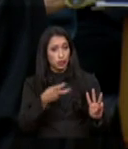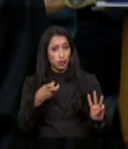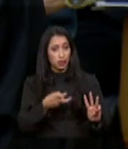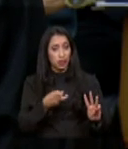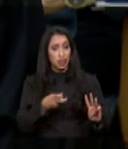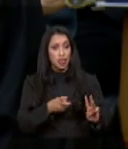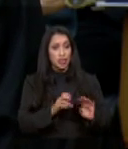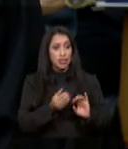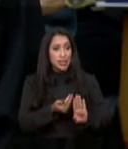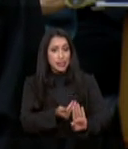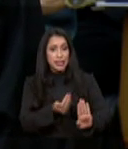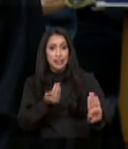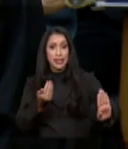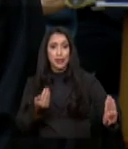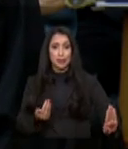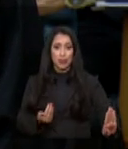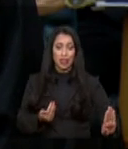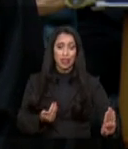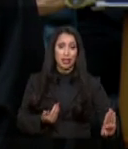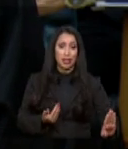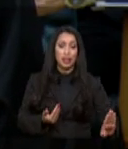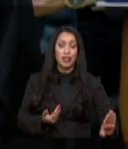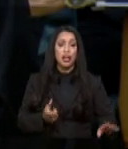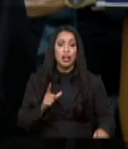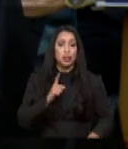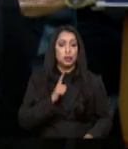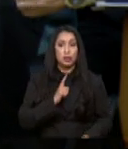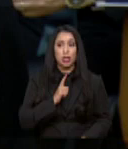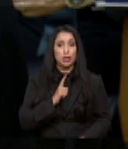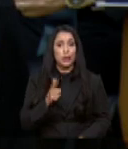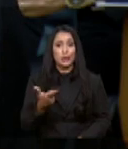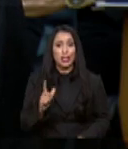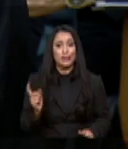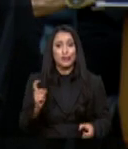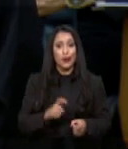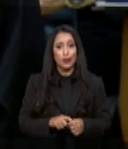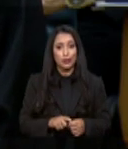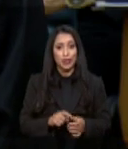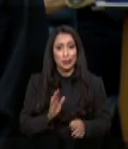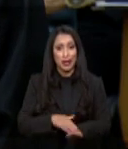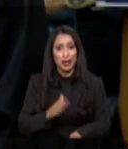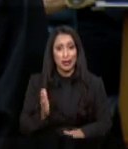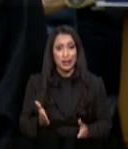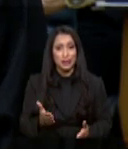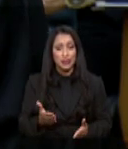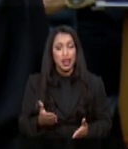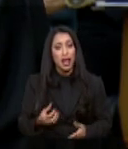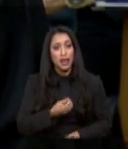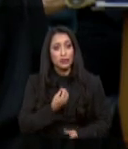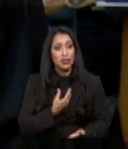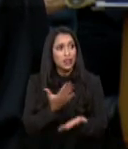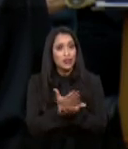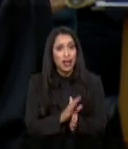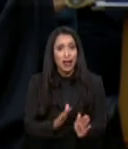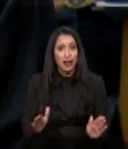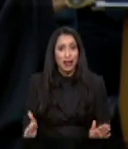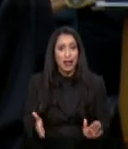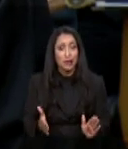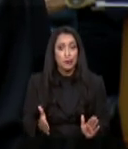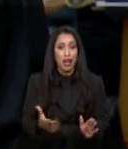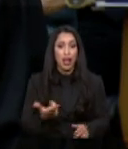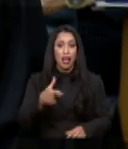point já foi alcançado. O chamado ponto de não retorno aniquila as condições de vida em um ambiente